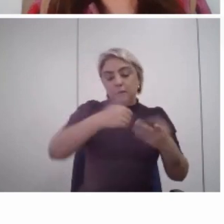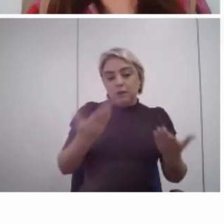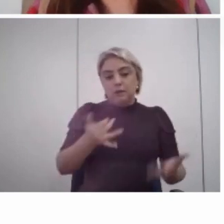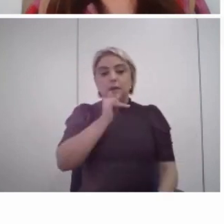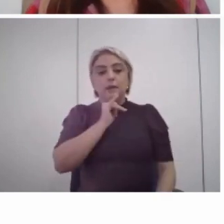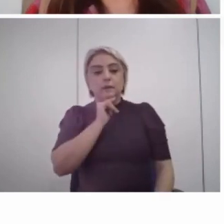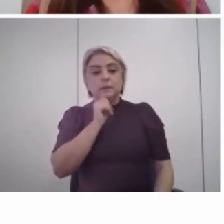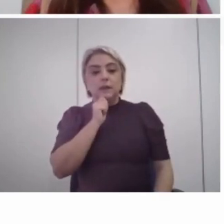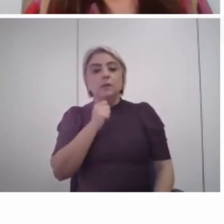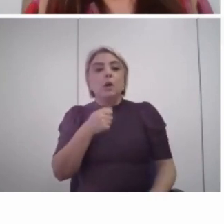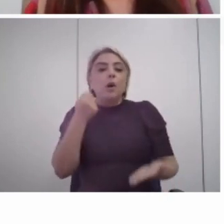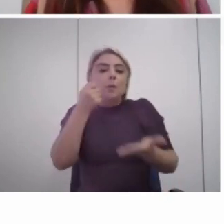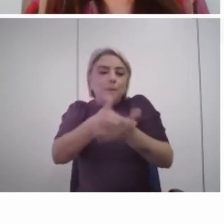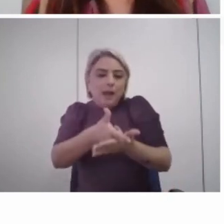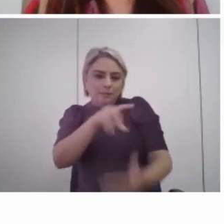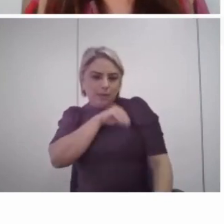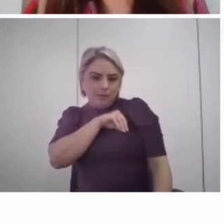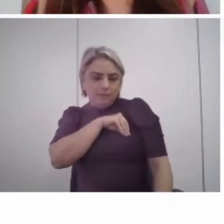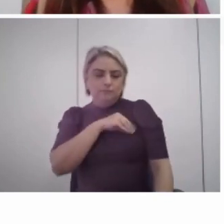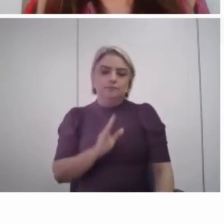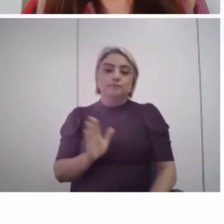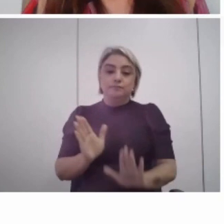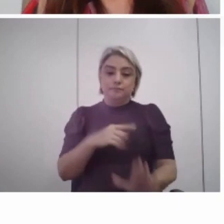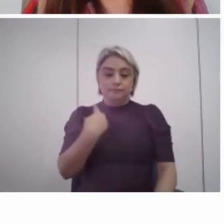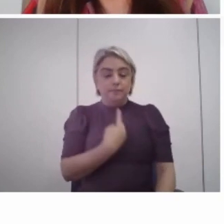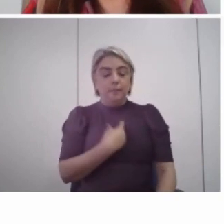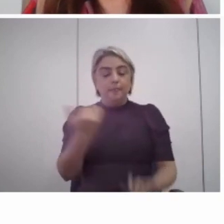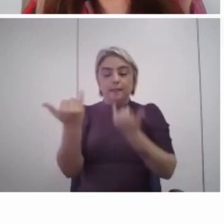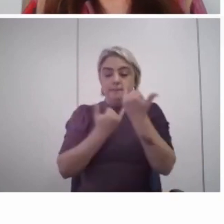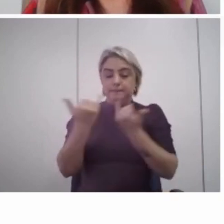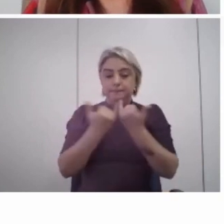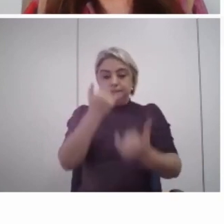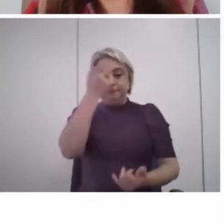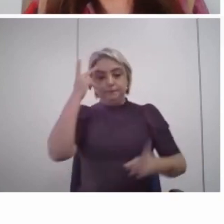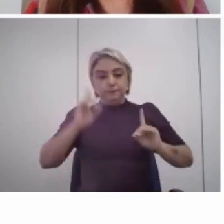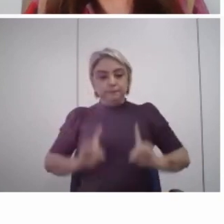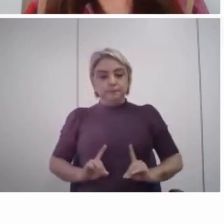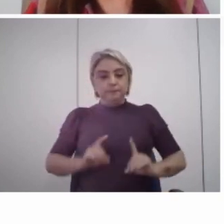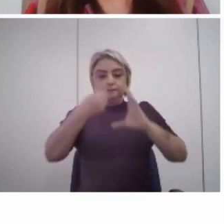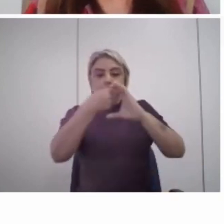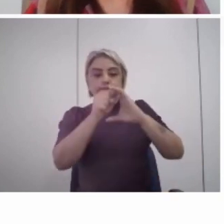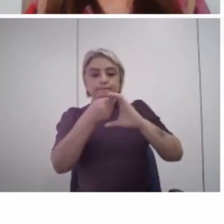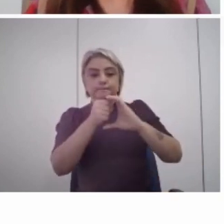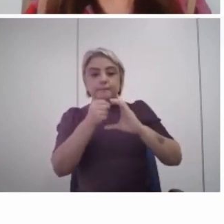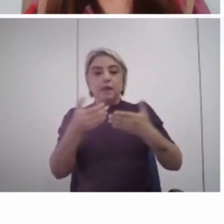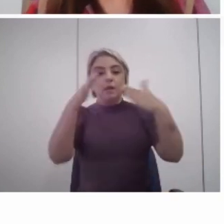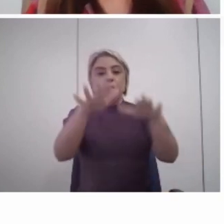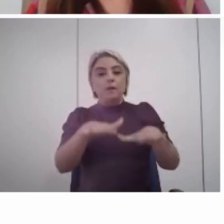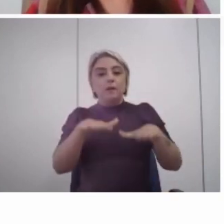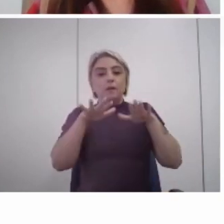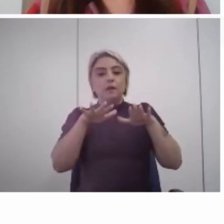com a folha de pagamento. No nosso caso, as informações sobre pessoas com deficiência e reabilitadas, elas vêm no evento